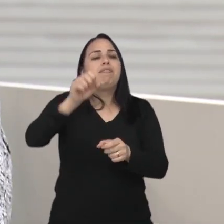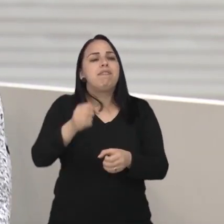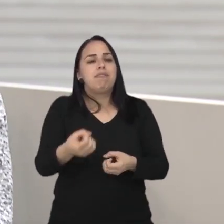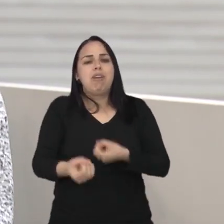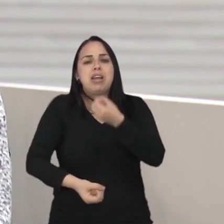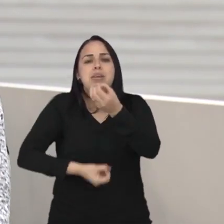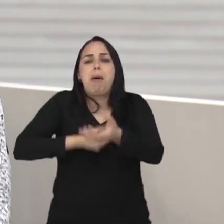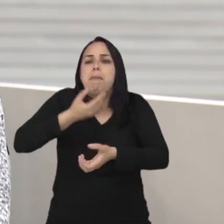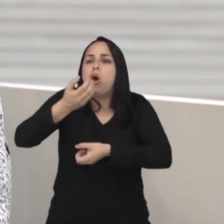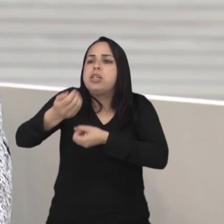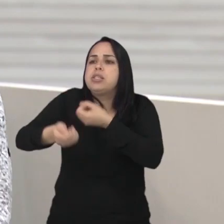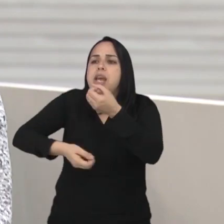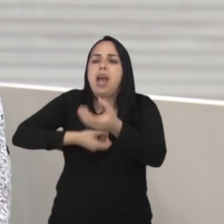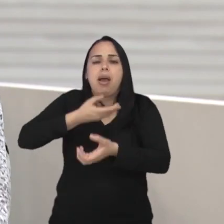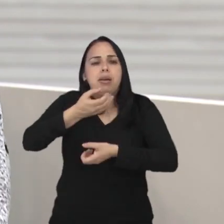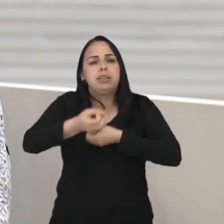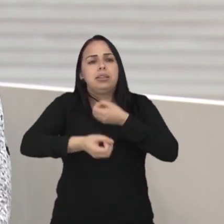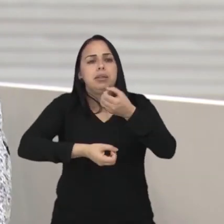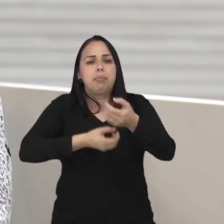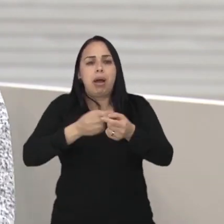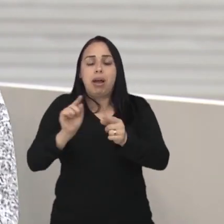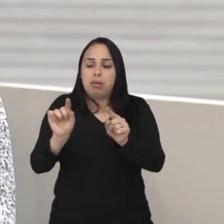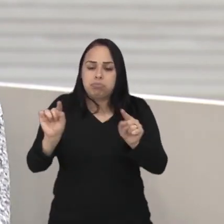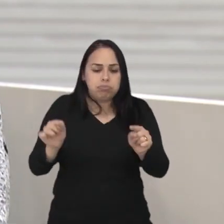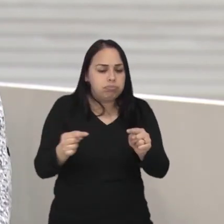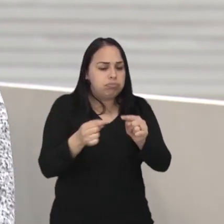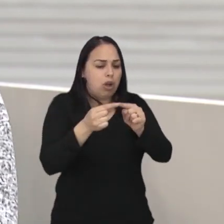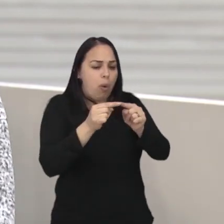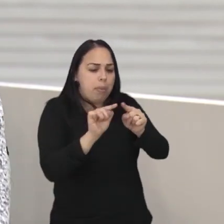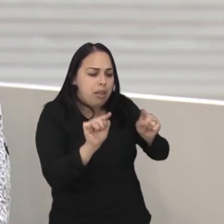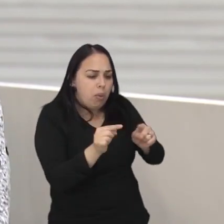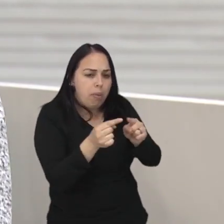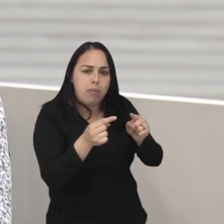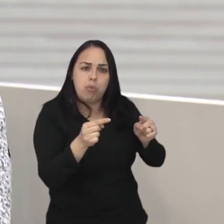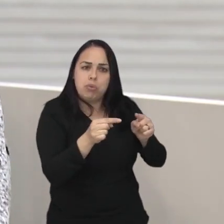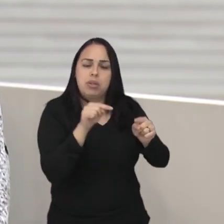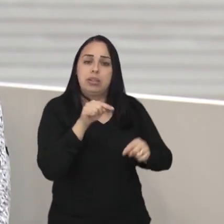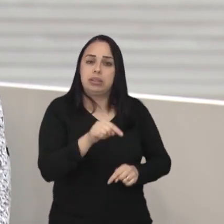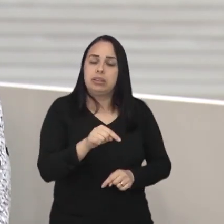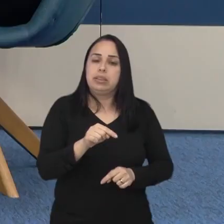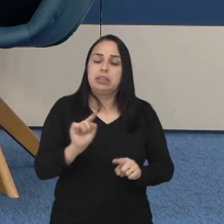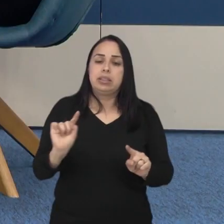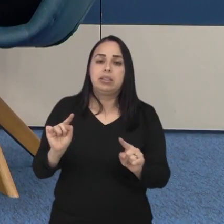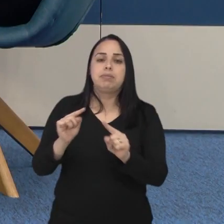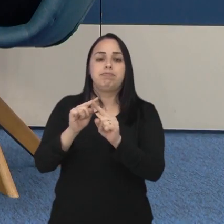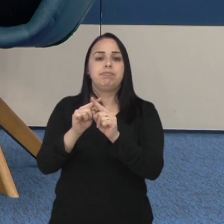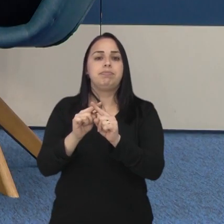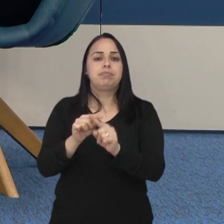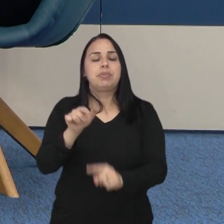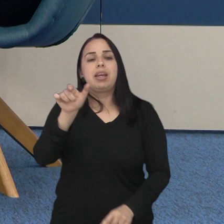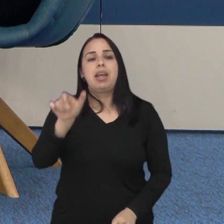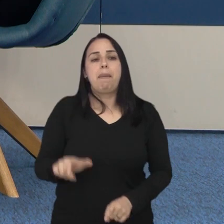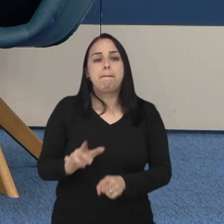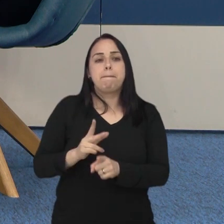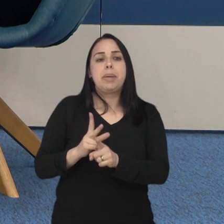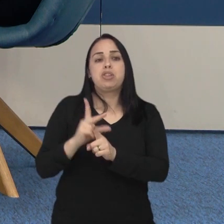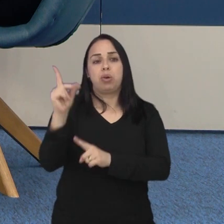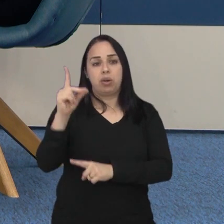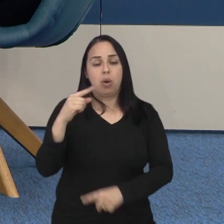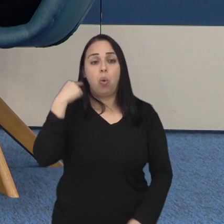a poesia, certo, do hino para o bicentenário, e que foi vencido